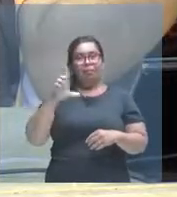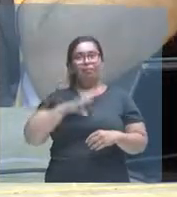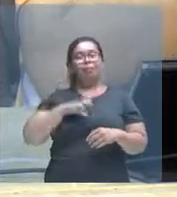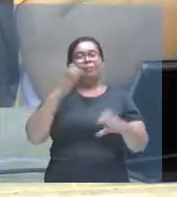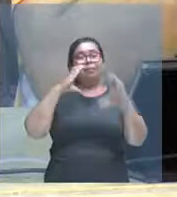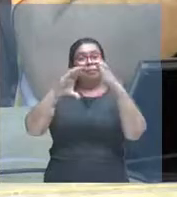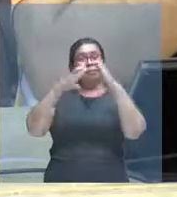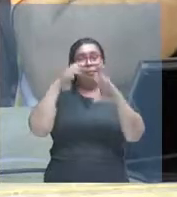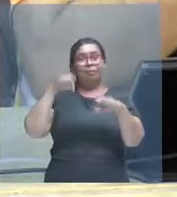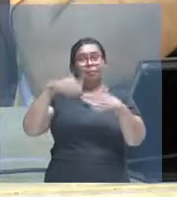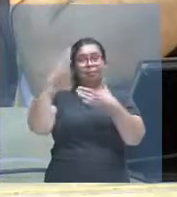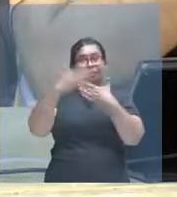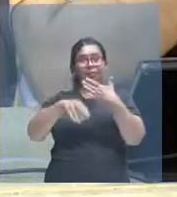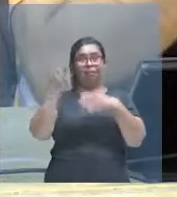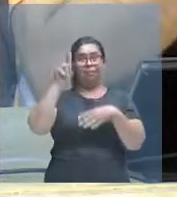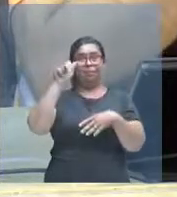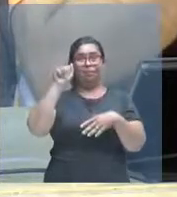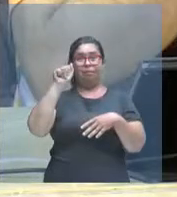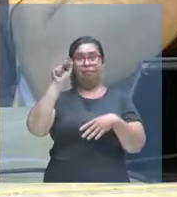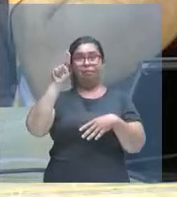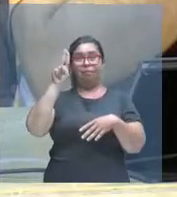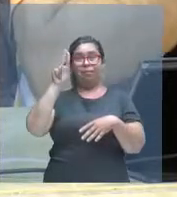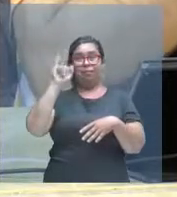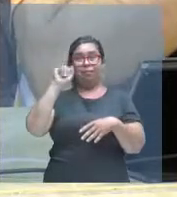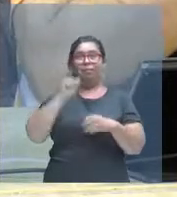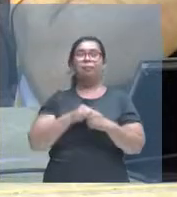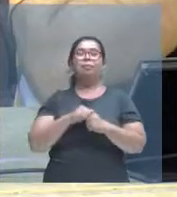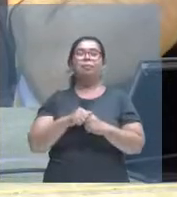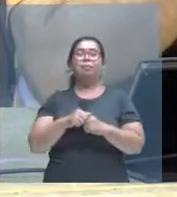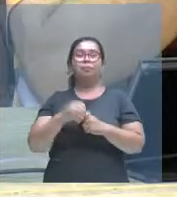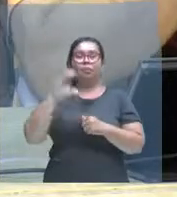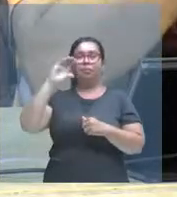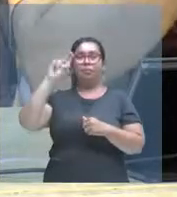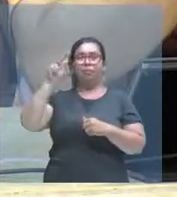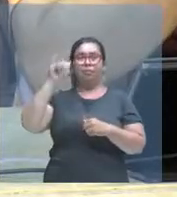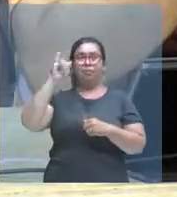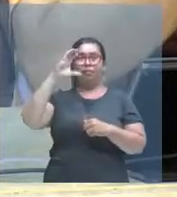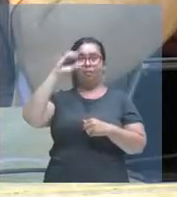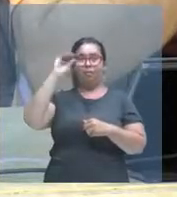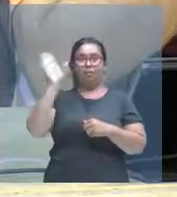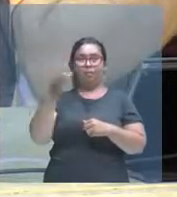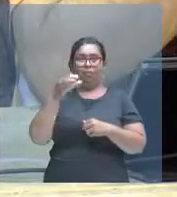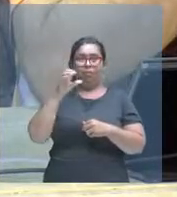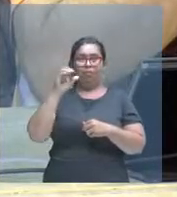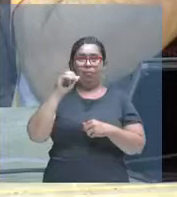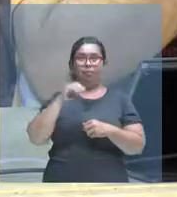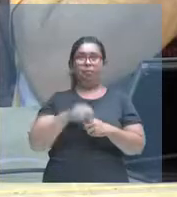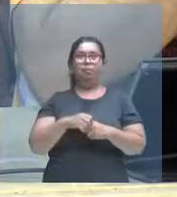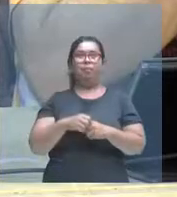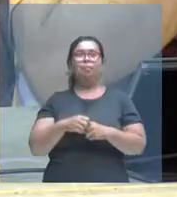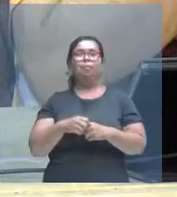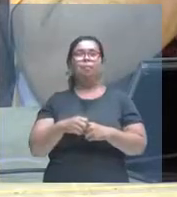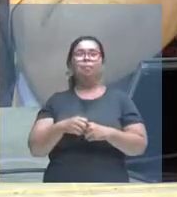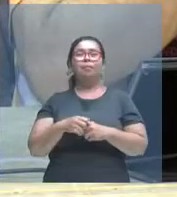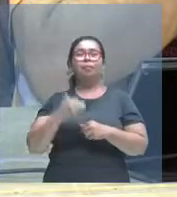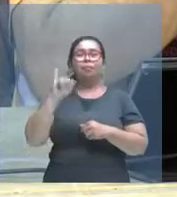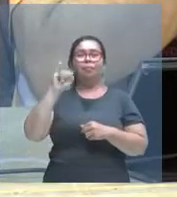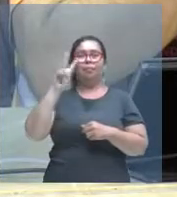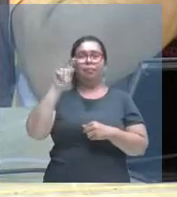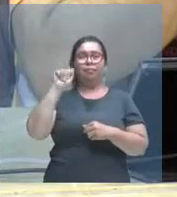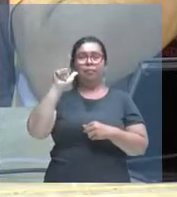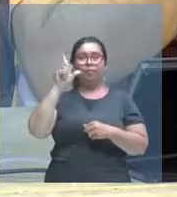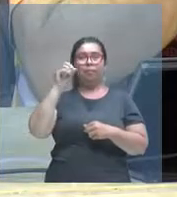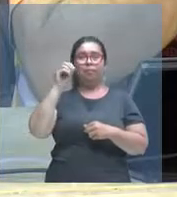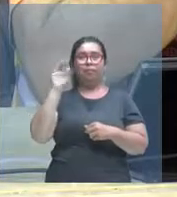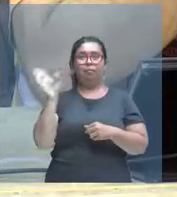presentes, Rui Vaz, meu querido Rui Vaz, Tico Proença, os maestros, Ivaldo e